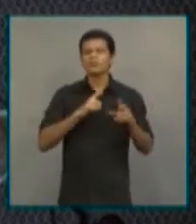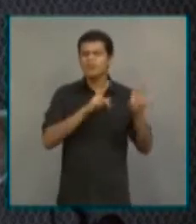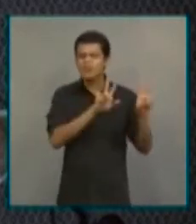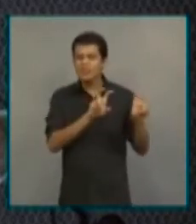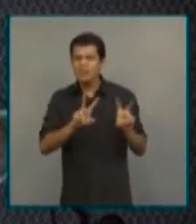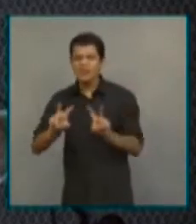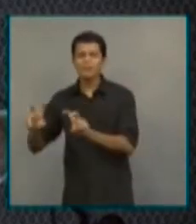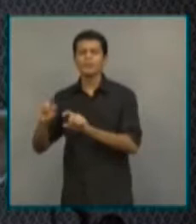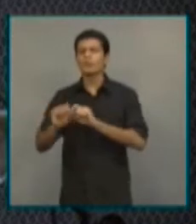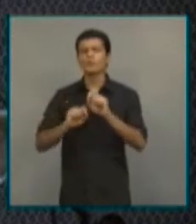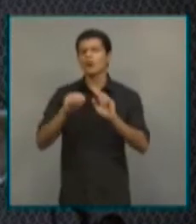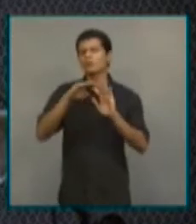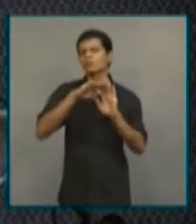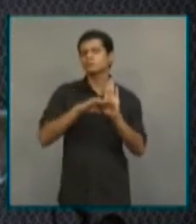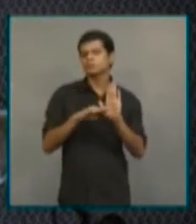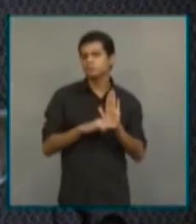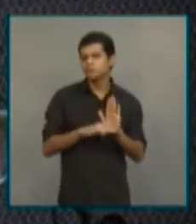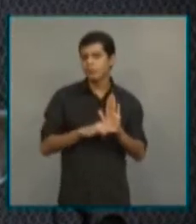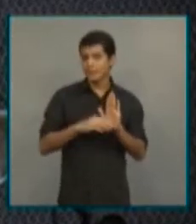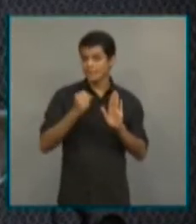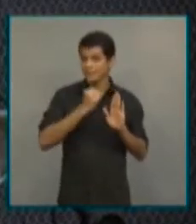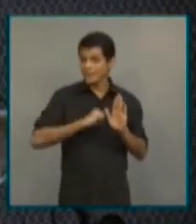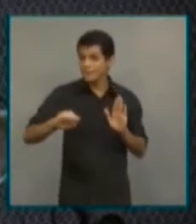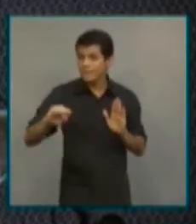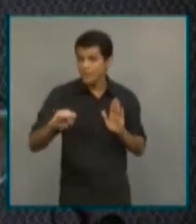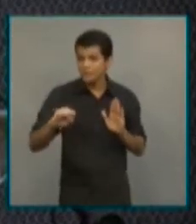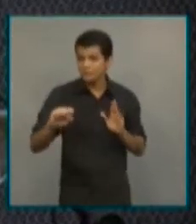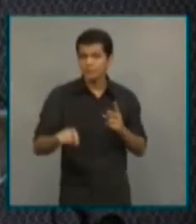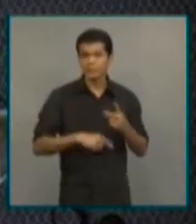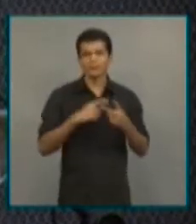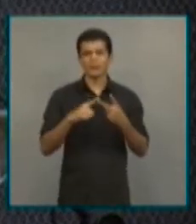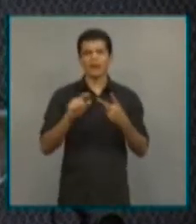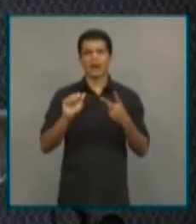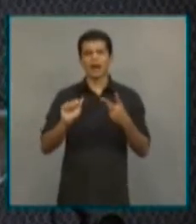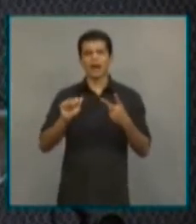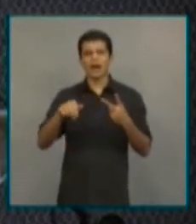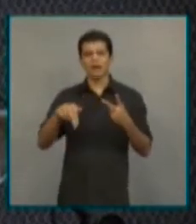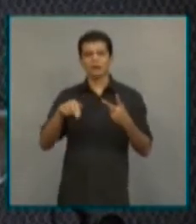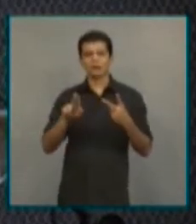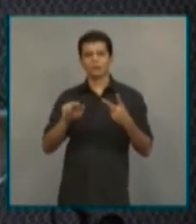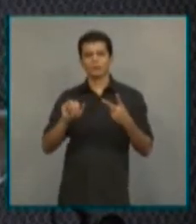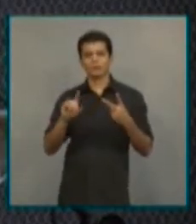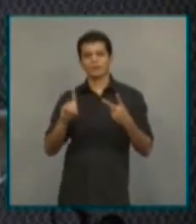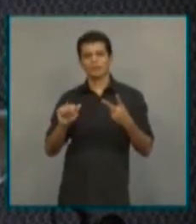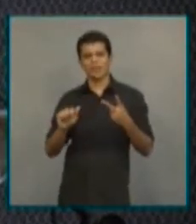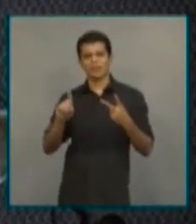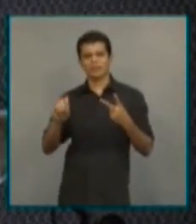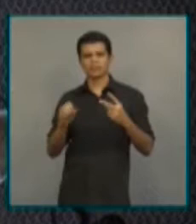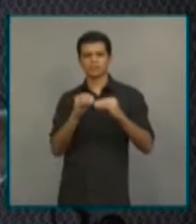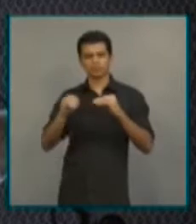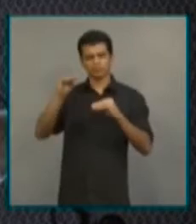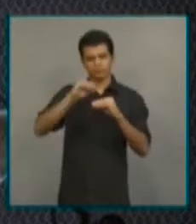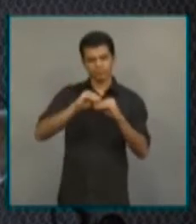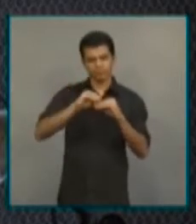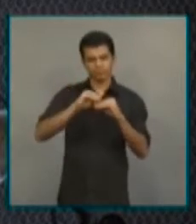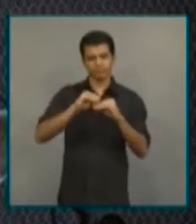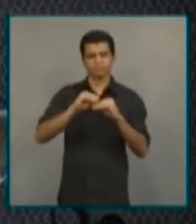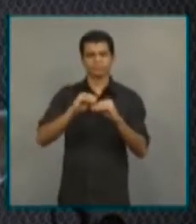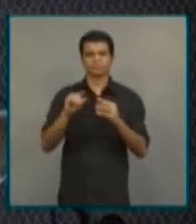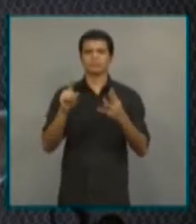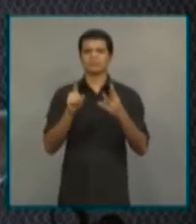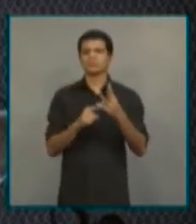defesa e prerrogativas, anuidade, piso salarial, jovem